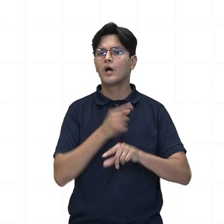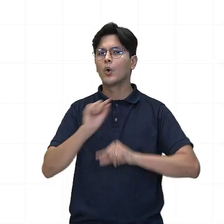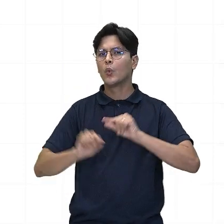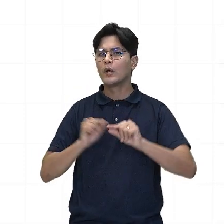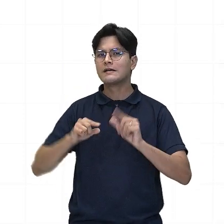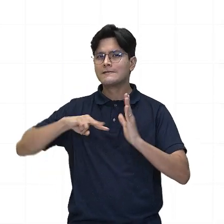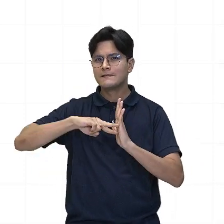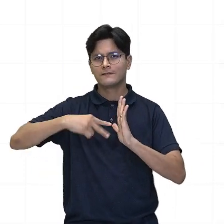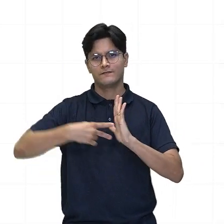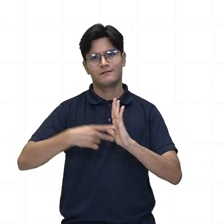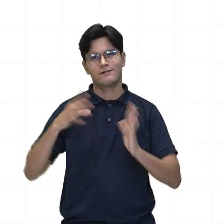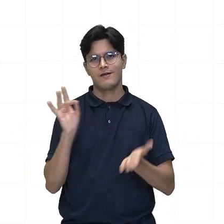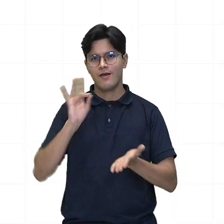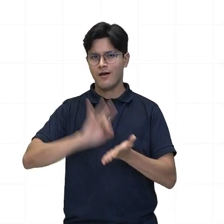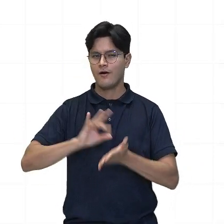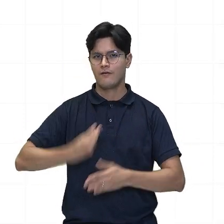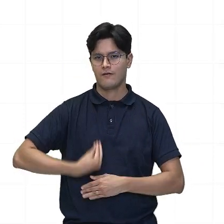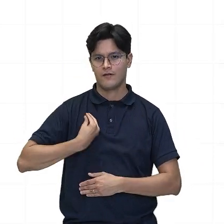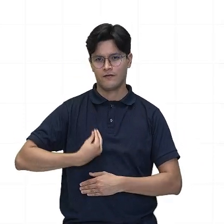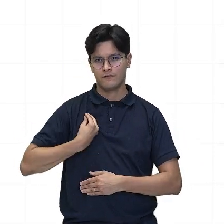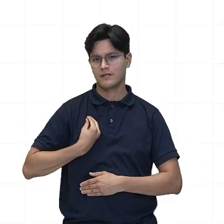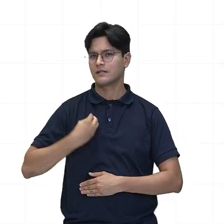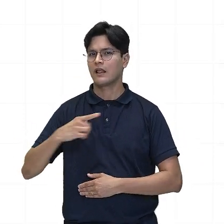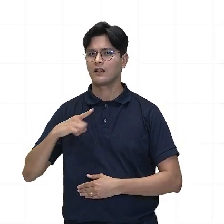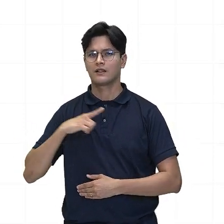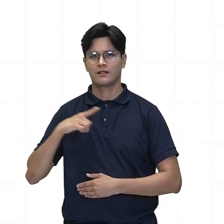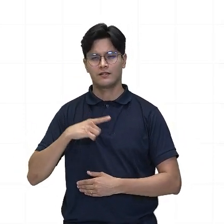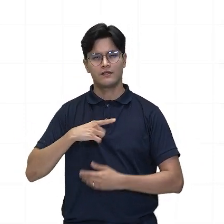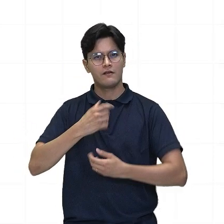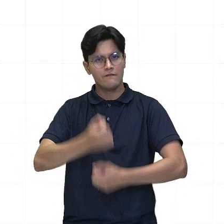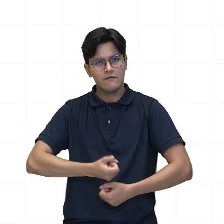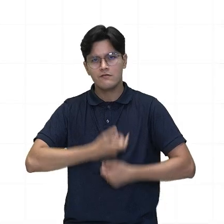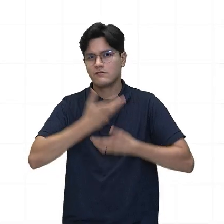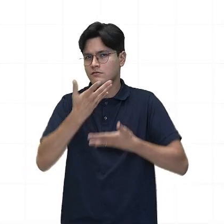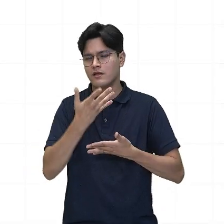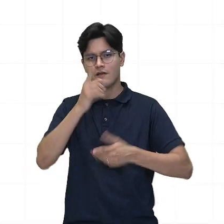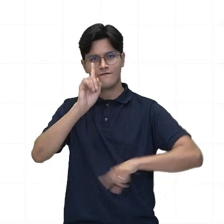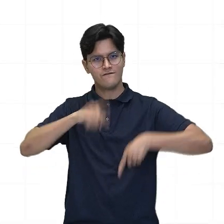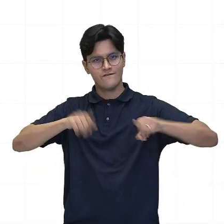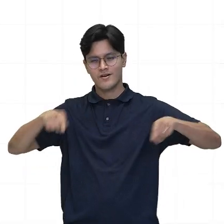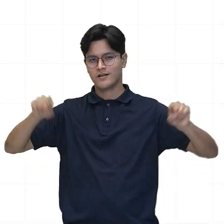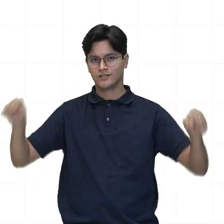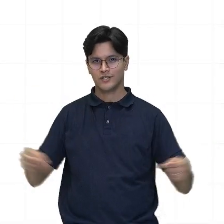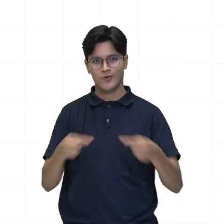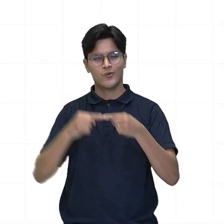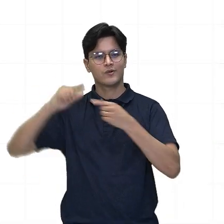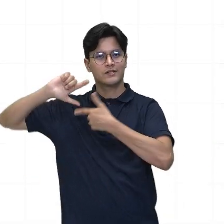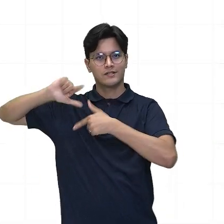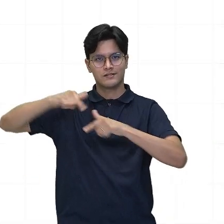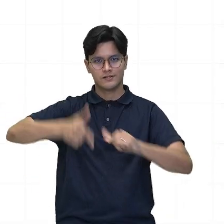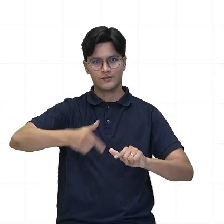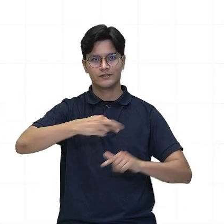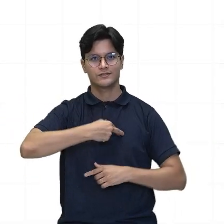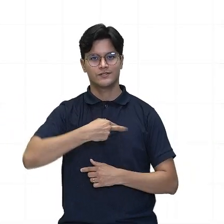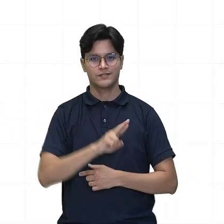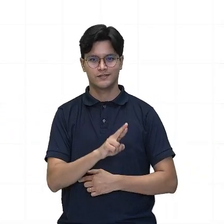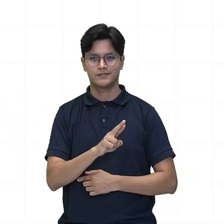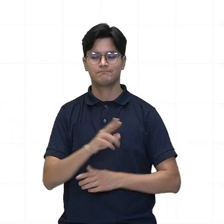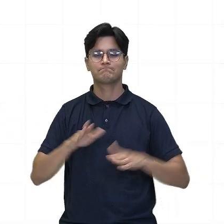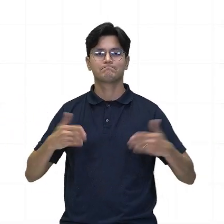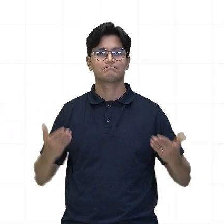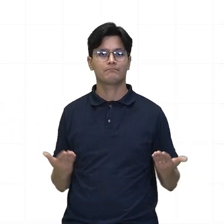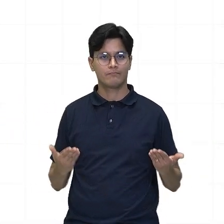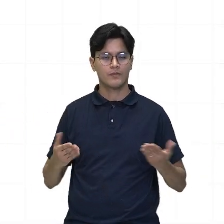si. Ela se manifesta de formas variadas em cada tradição religiosa. Então, a espiritualidade